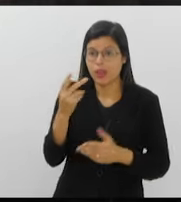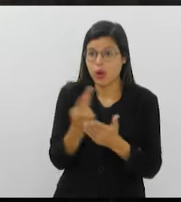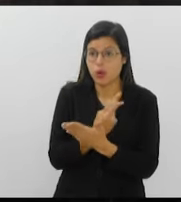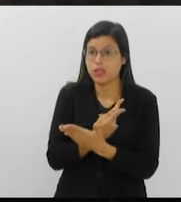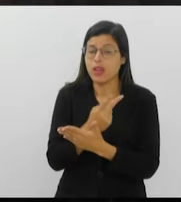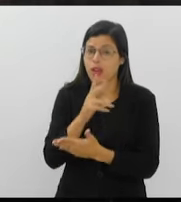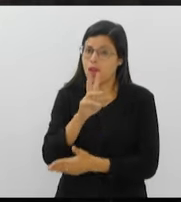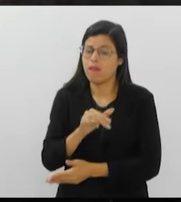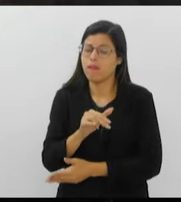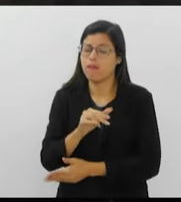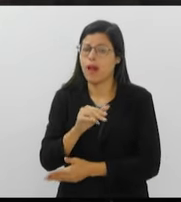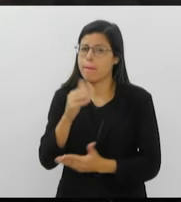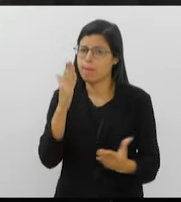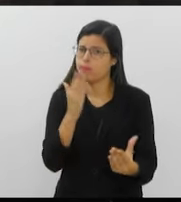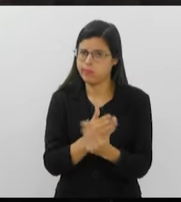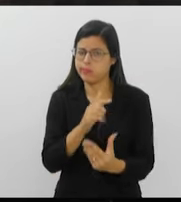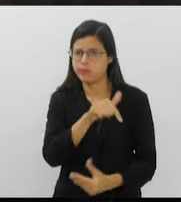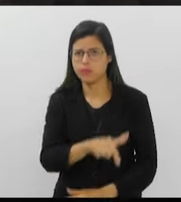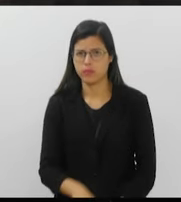fizer o contrário.